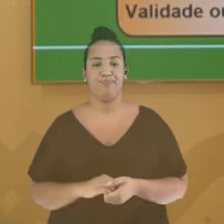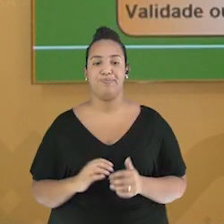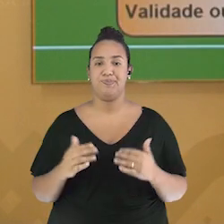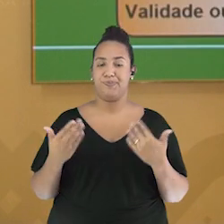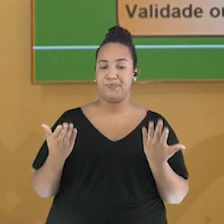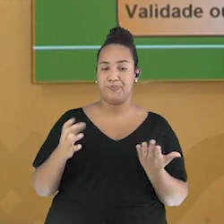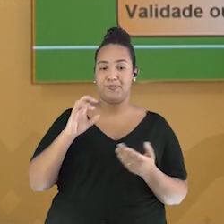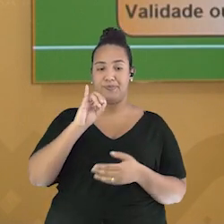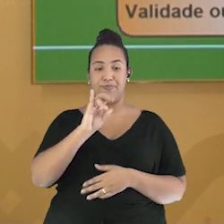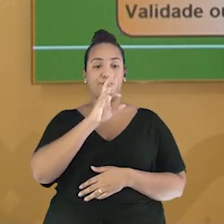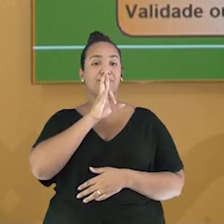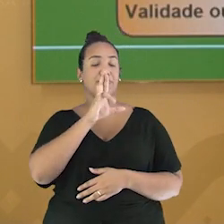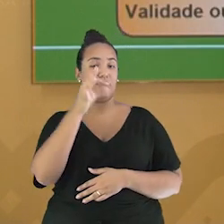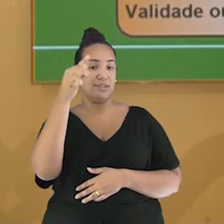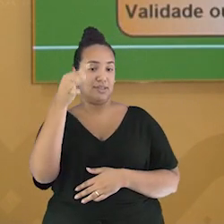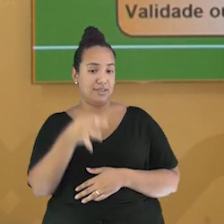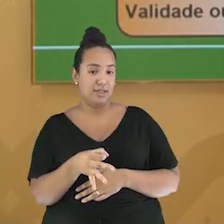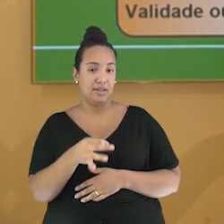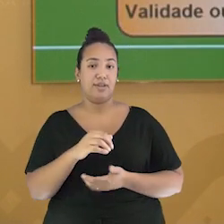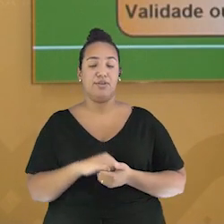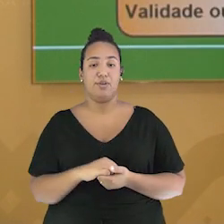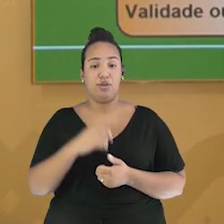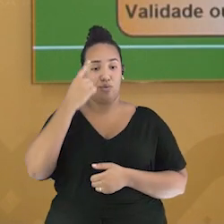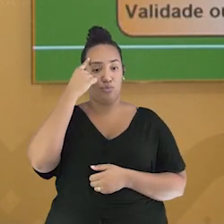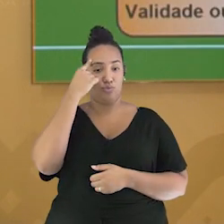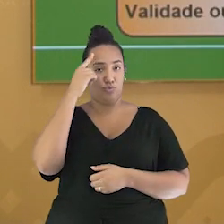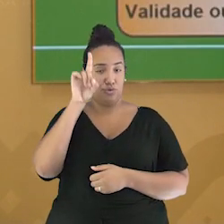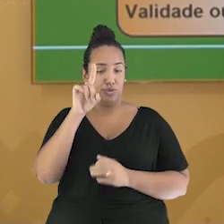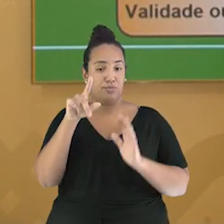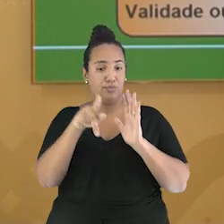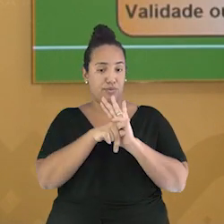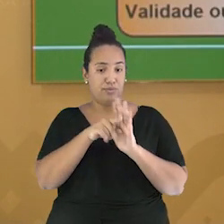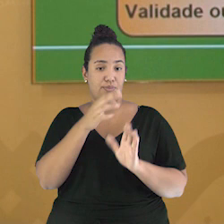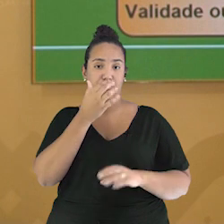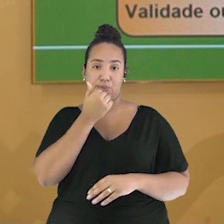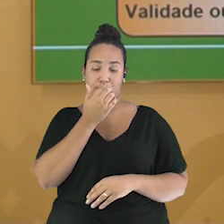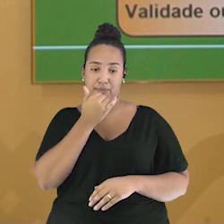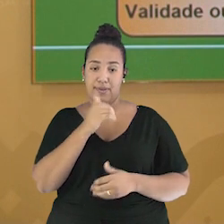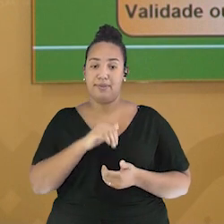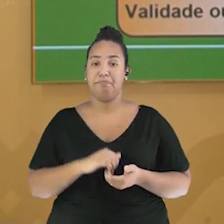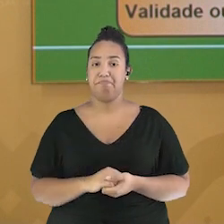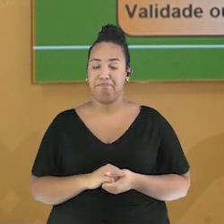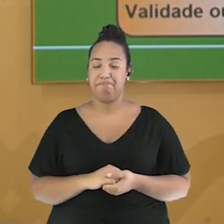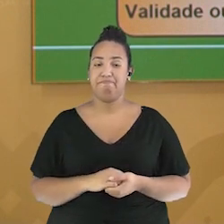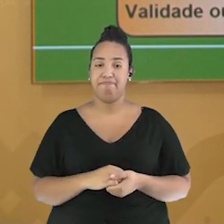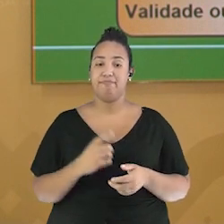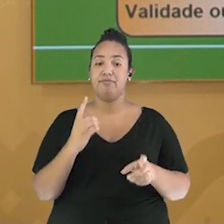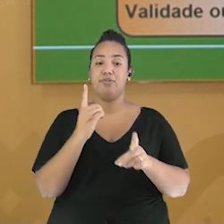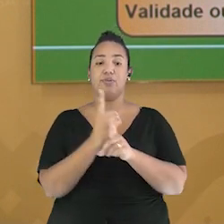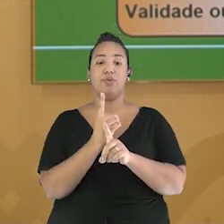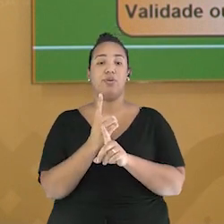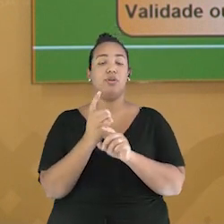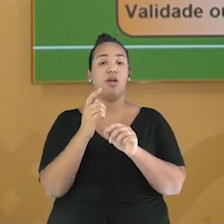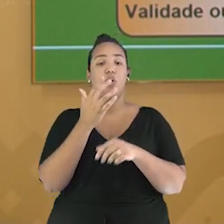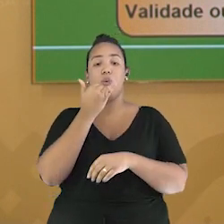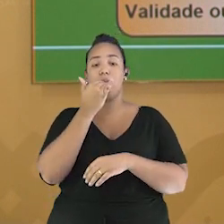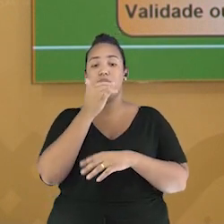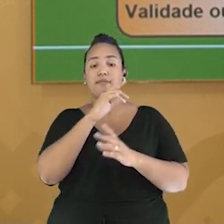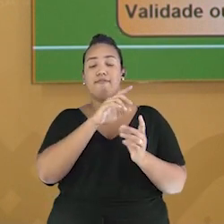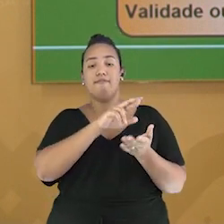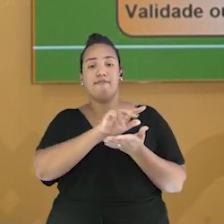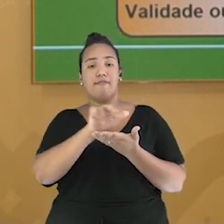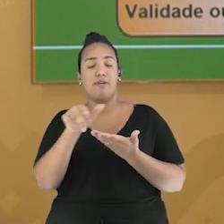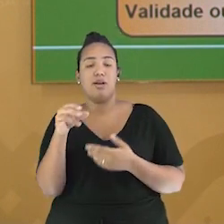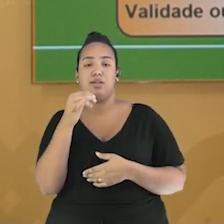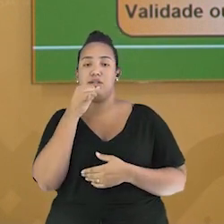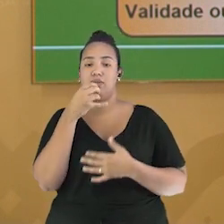Voltamos, se você acertou, data de validade. Ela é encontrada em alimentos de todo tipo, por exemplo,